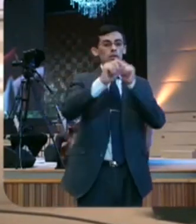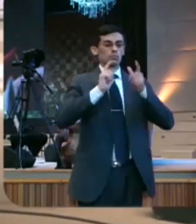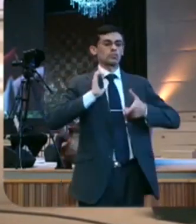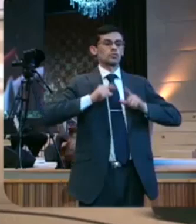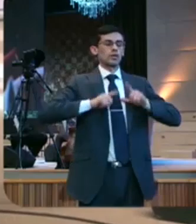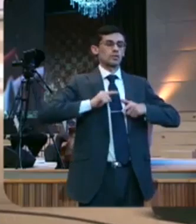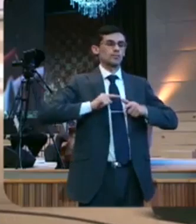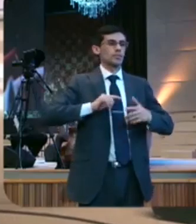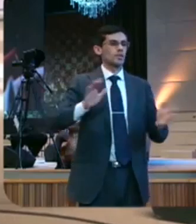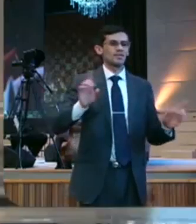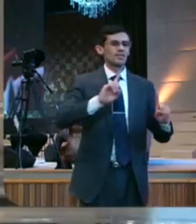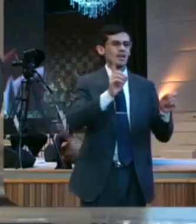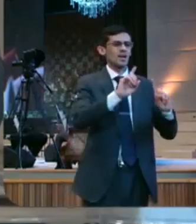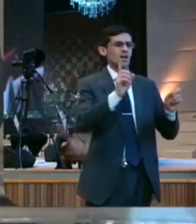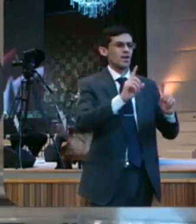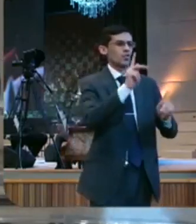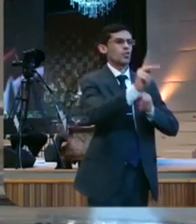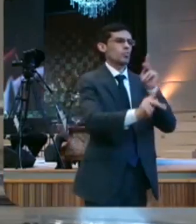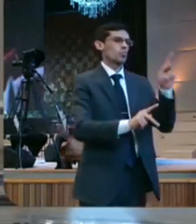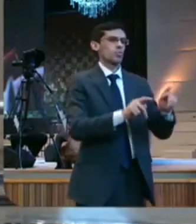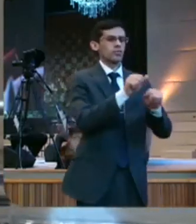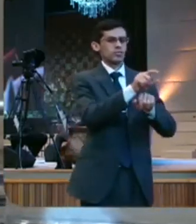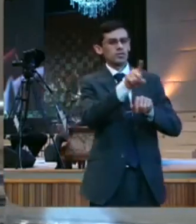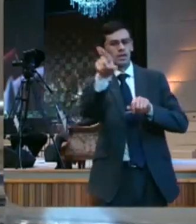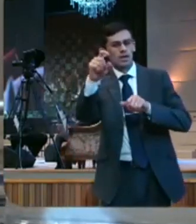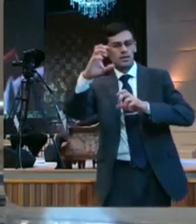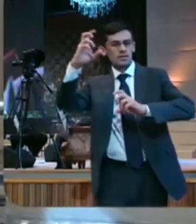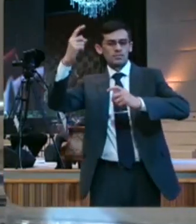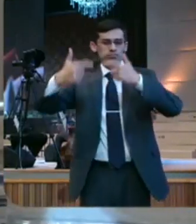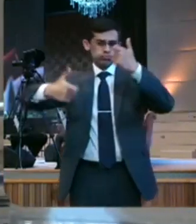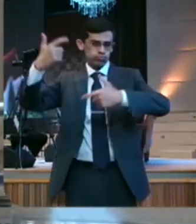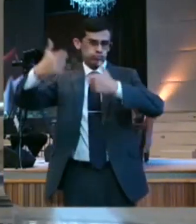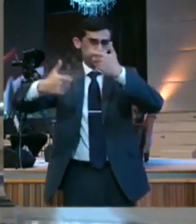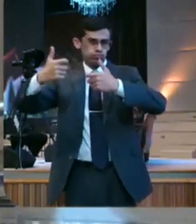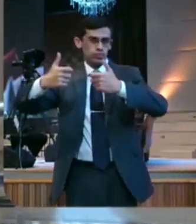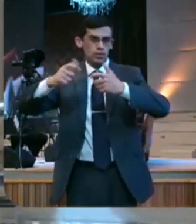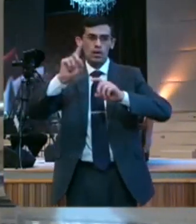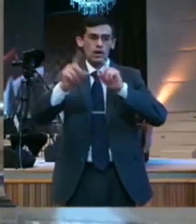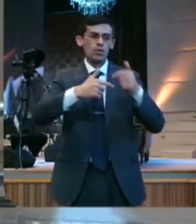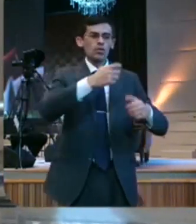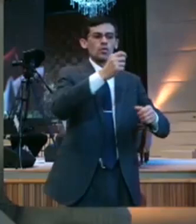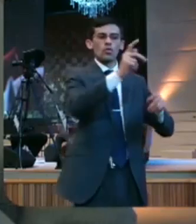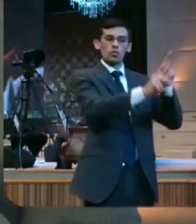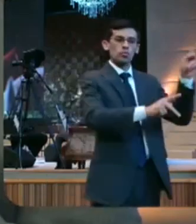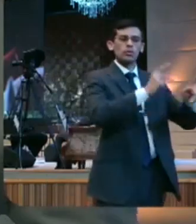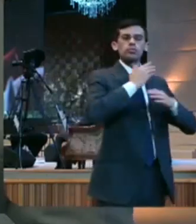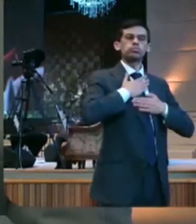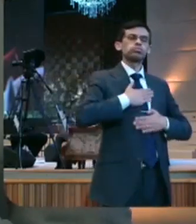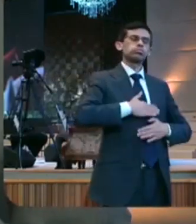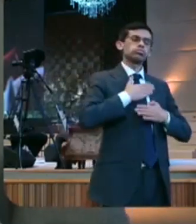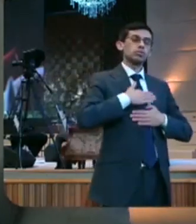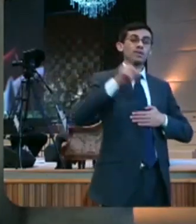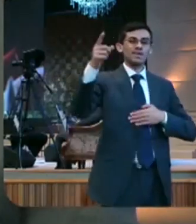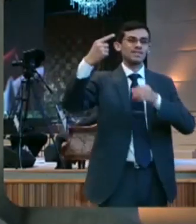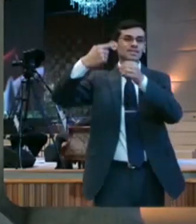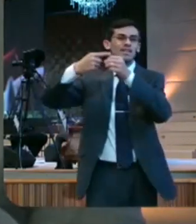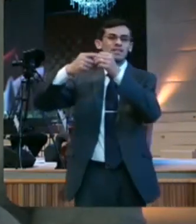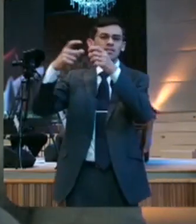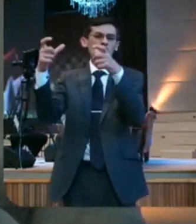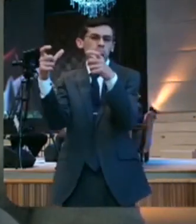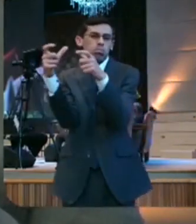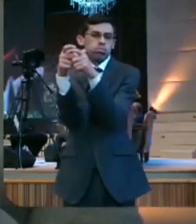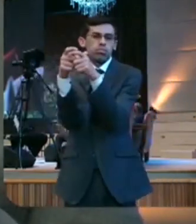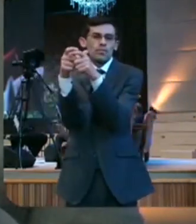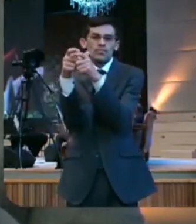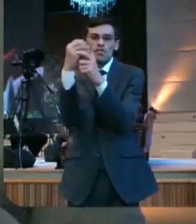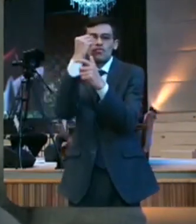assim: não manda o povo todo para essa batalha, deixa o povo descansar, porque a cidade é pequenininha